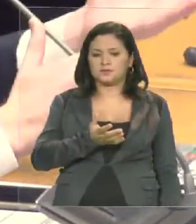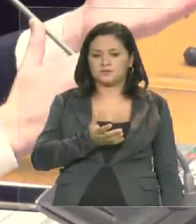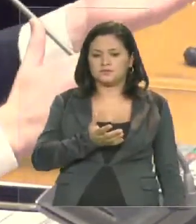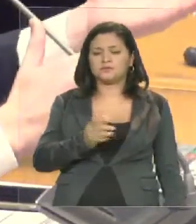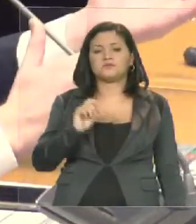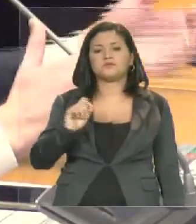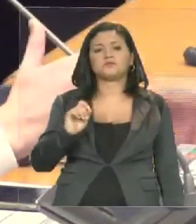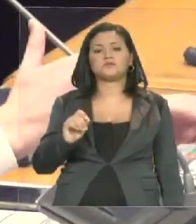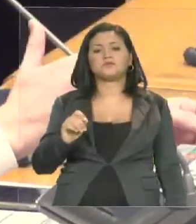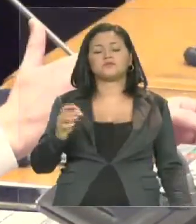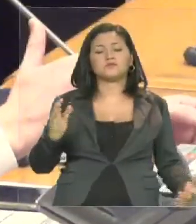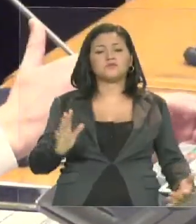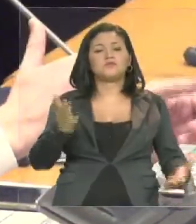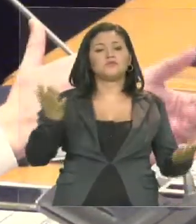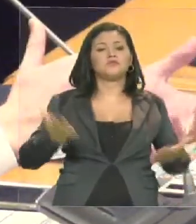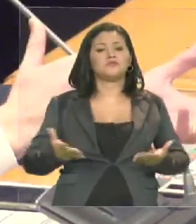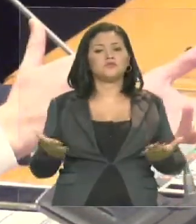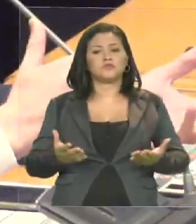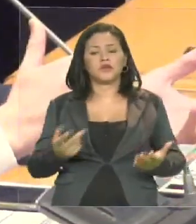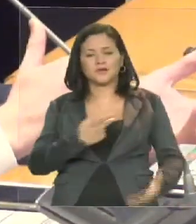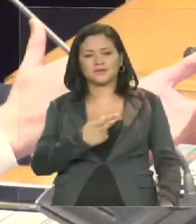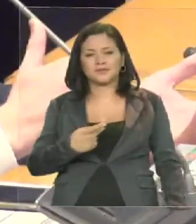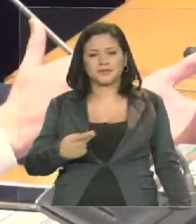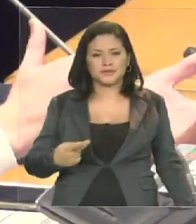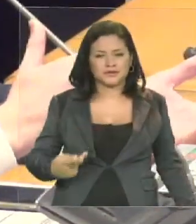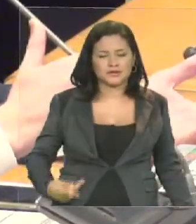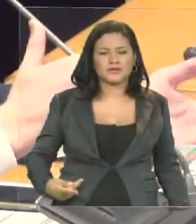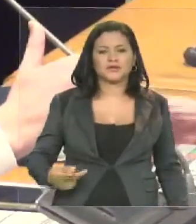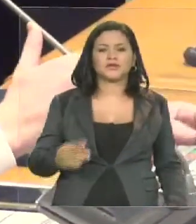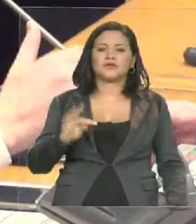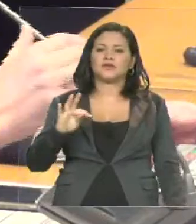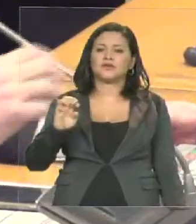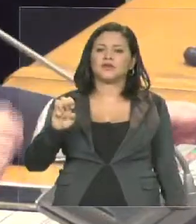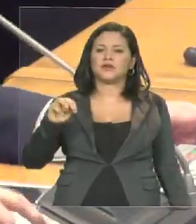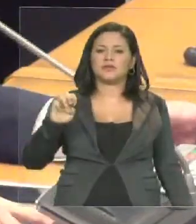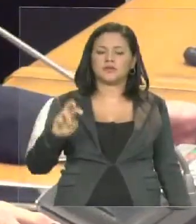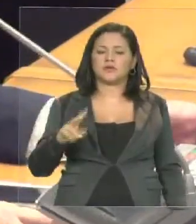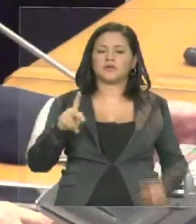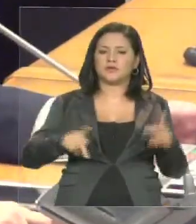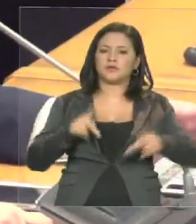nós estamos vendo, um presidente que não é reconhecido pelo povo brasileiro.